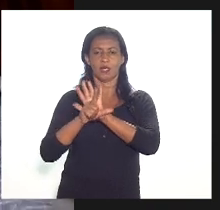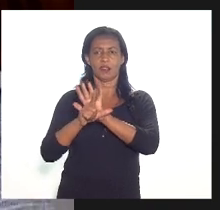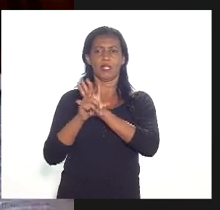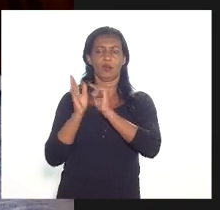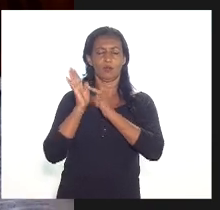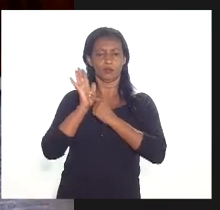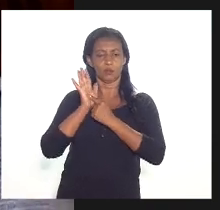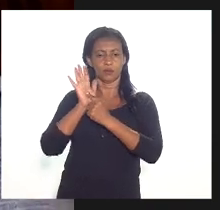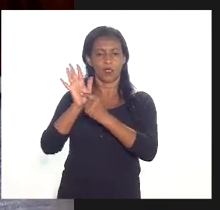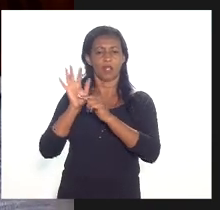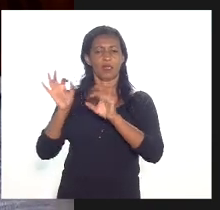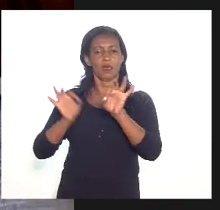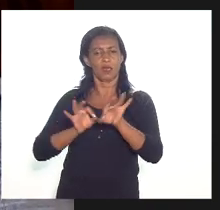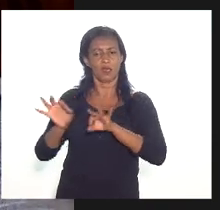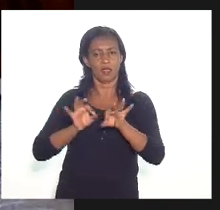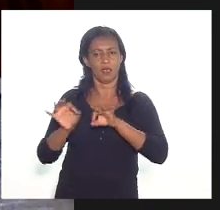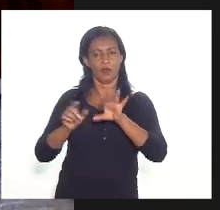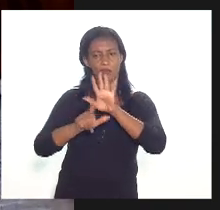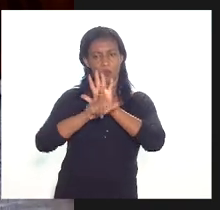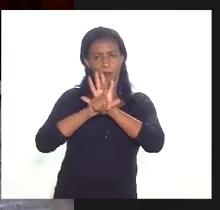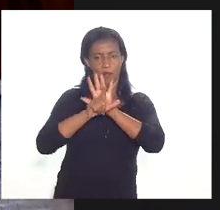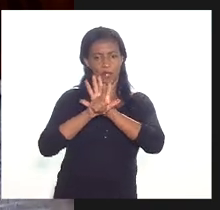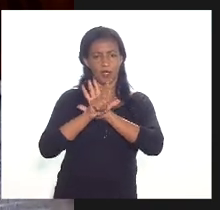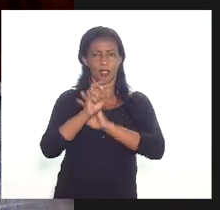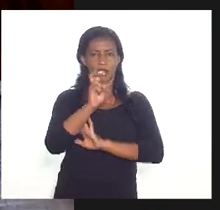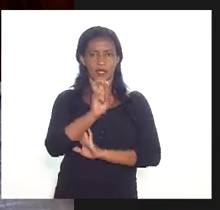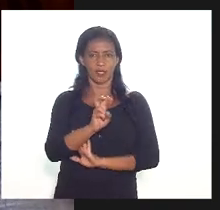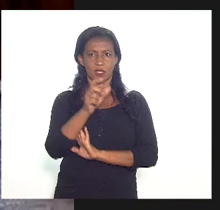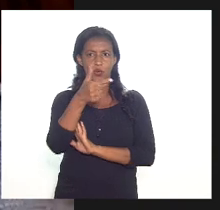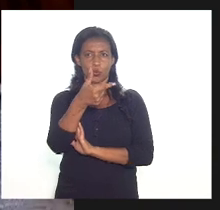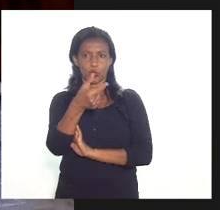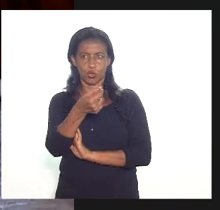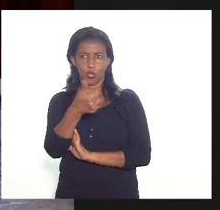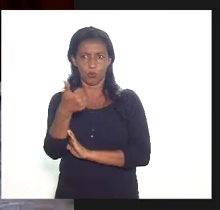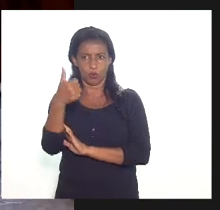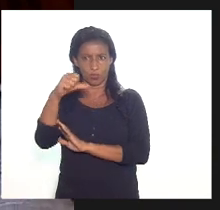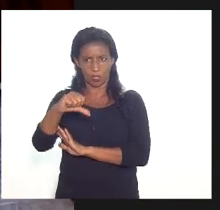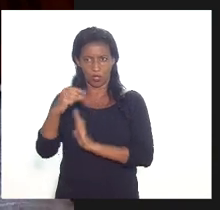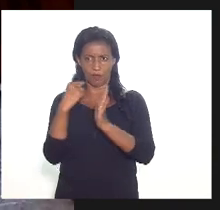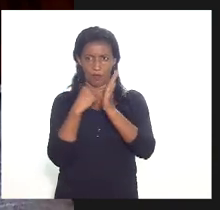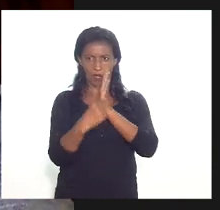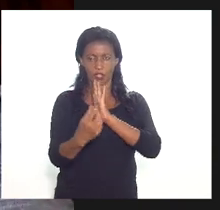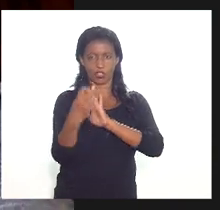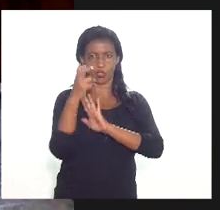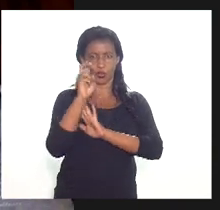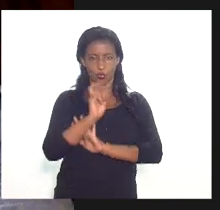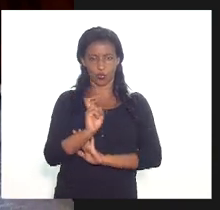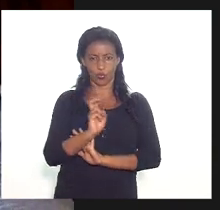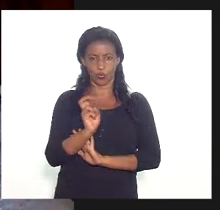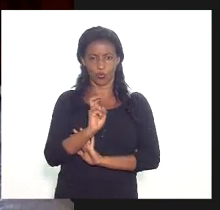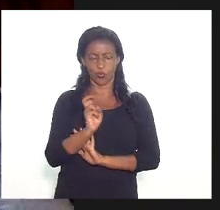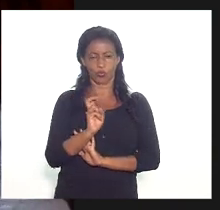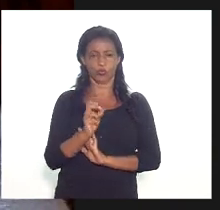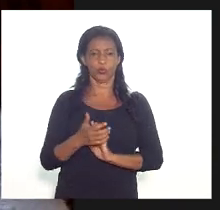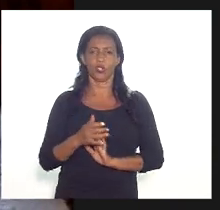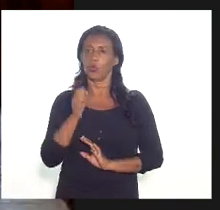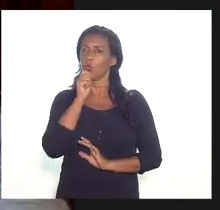publicizadas na forma da Lei 8445, de 3 de julho de 2019. Artigo 5º, essa lei entra em vigor na data da sua